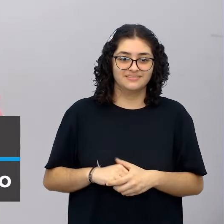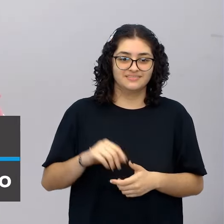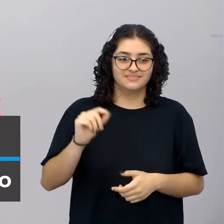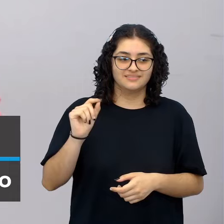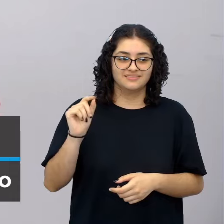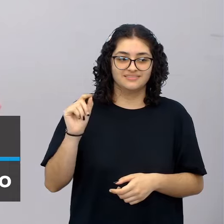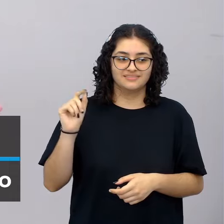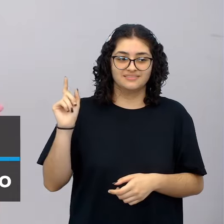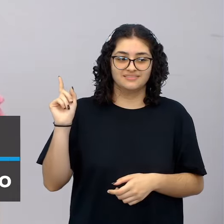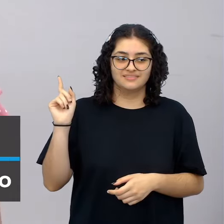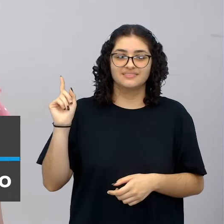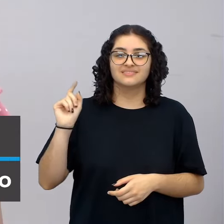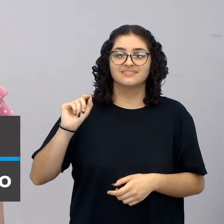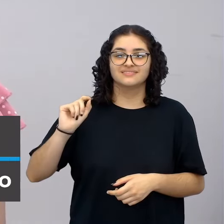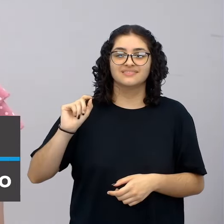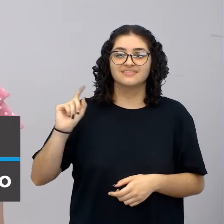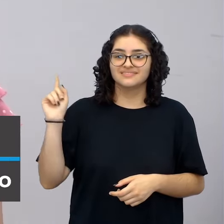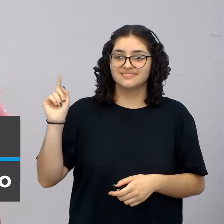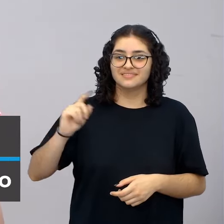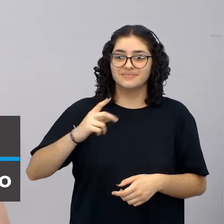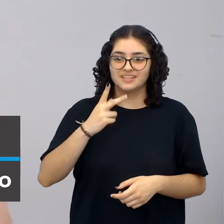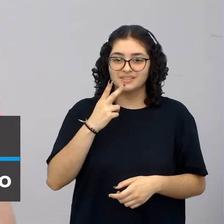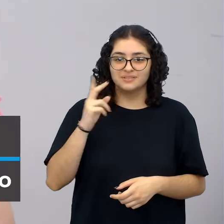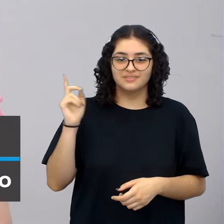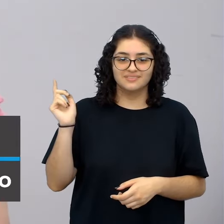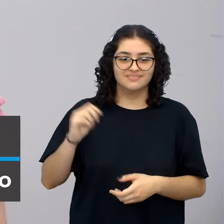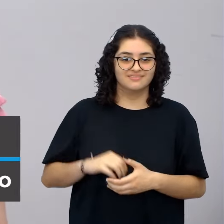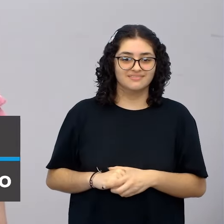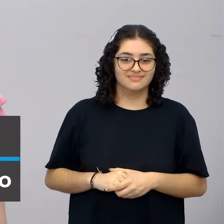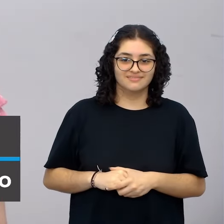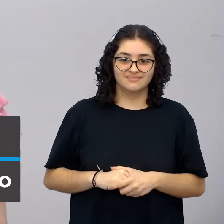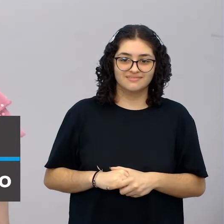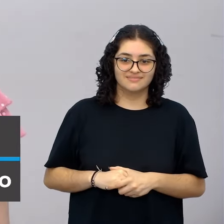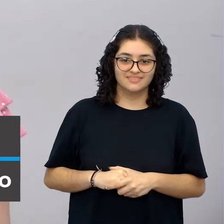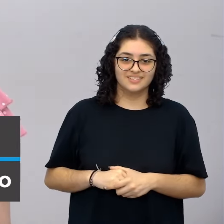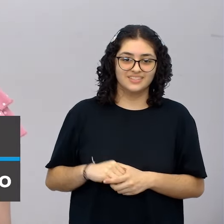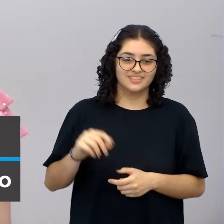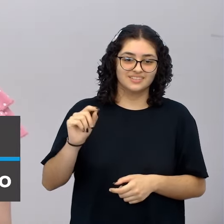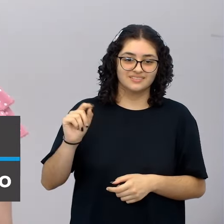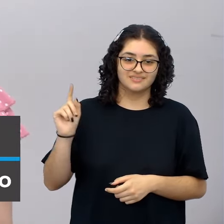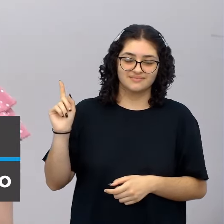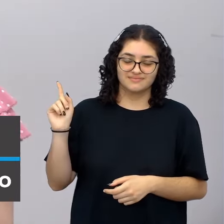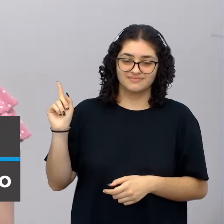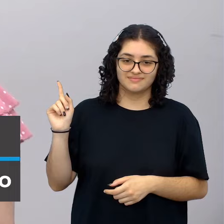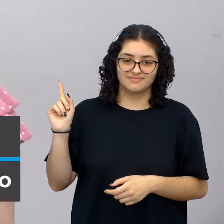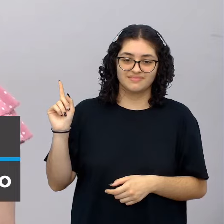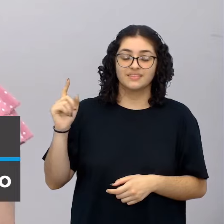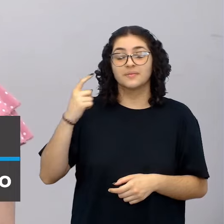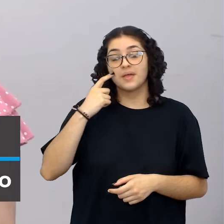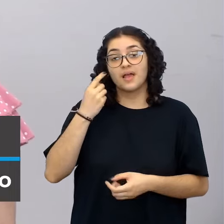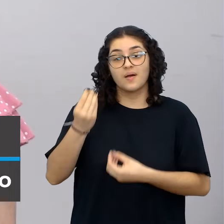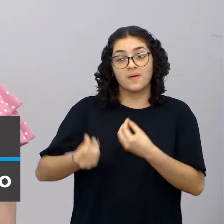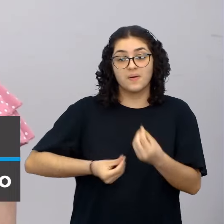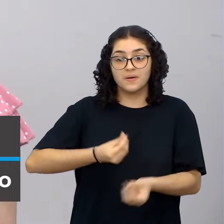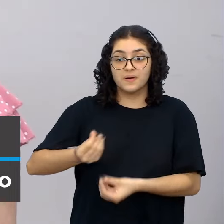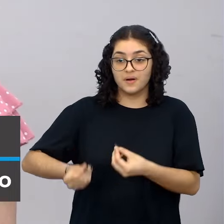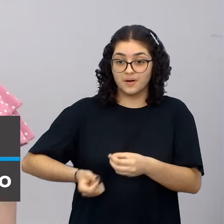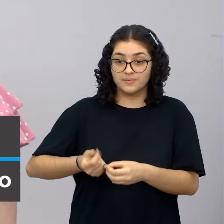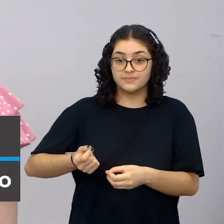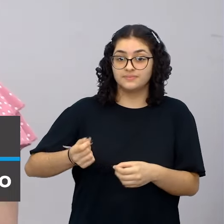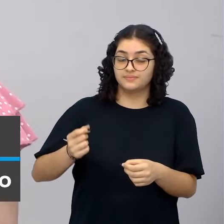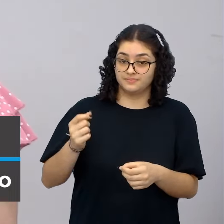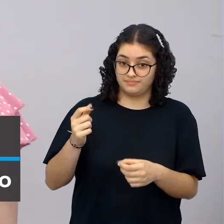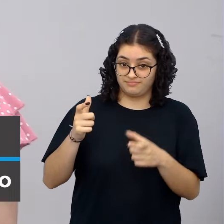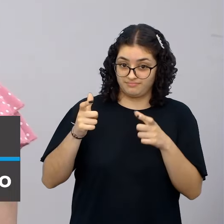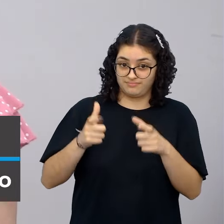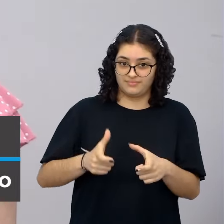como é que eu formo esse estudante para o futuro? Então nós pensamos assim, quando a gente fala desplugado, aí a